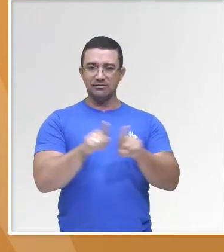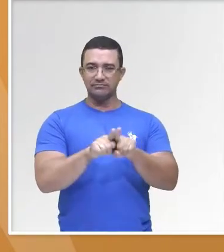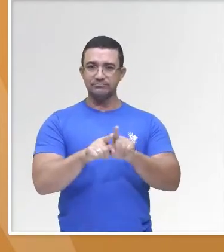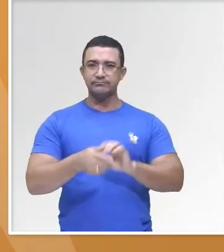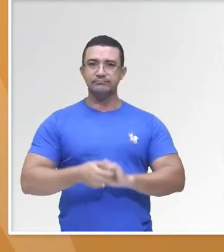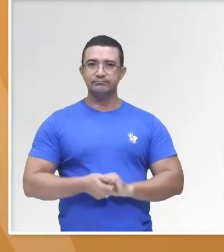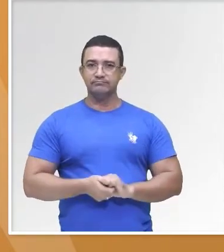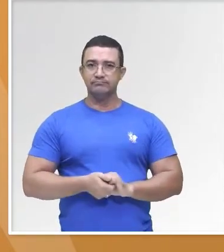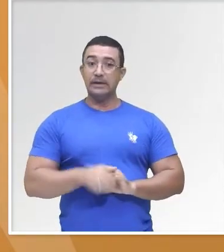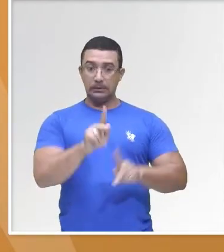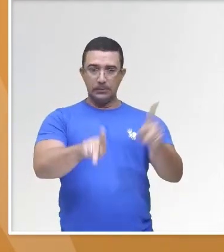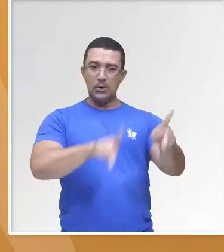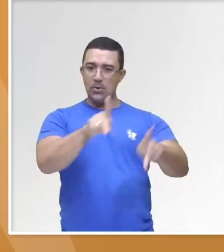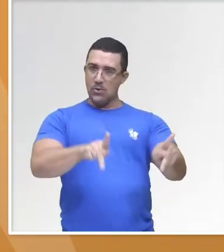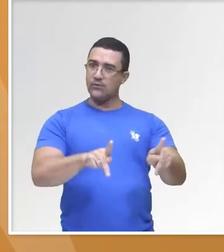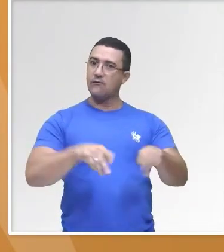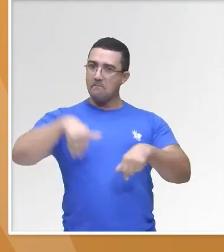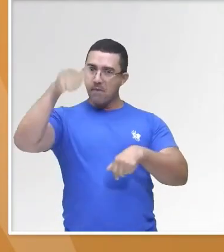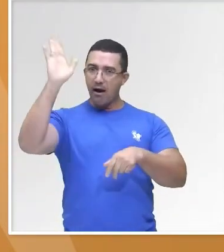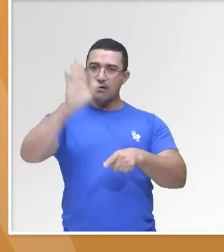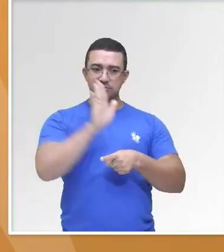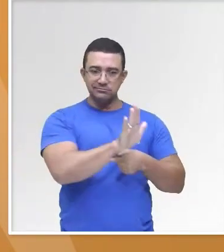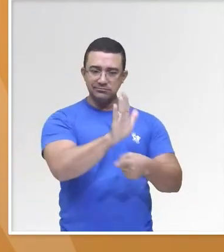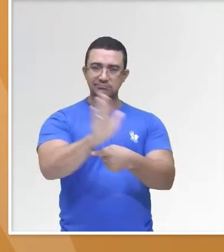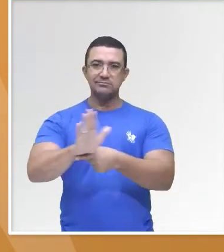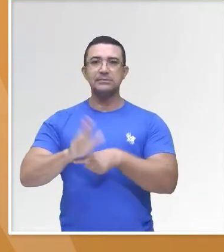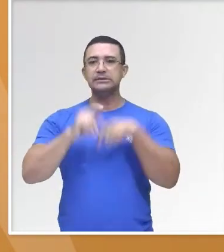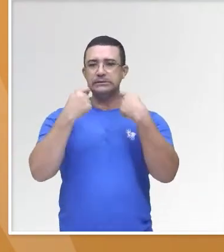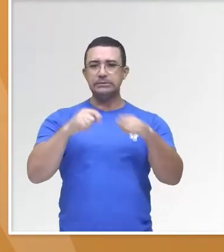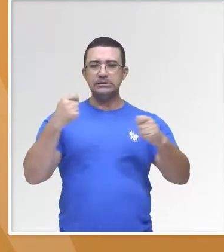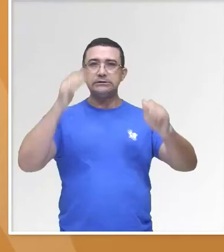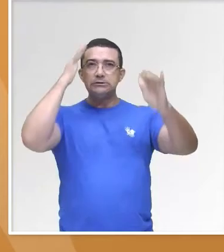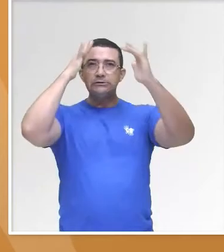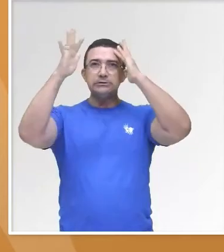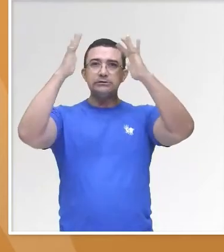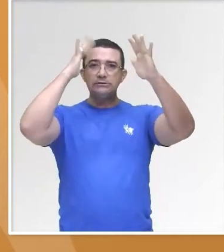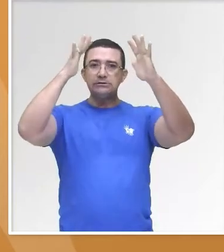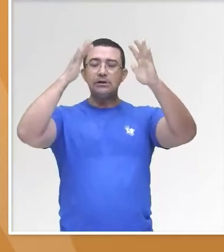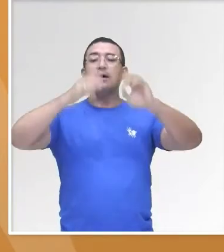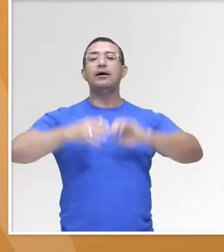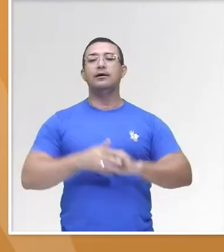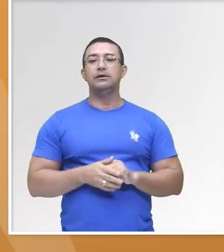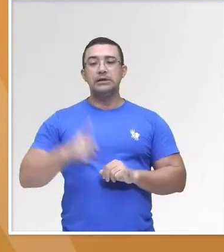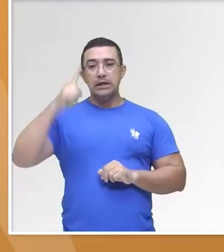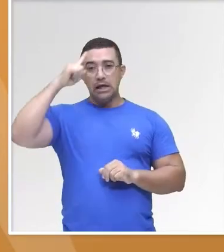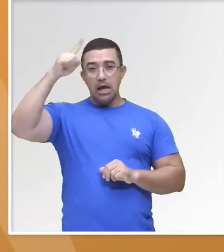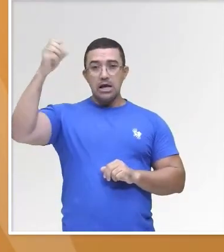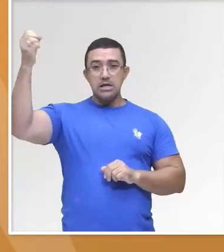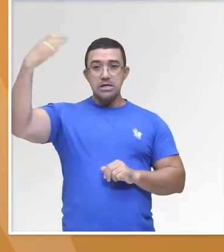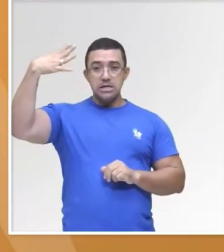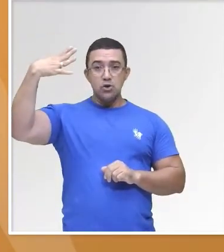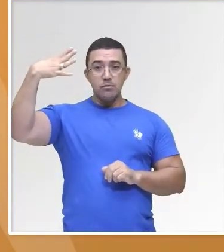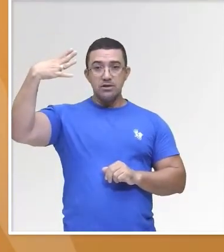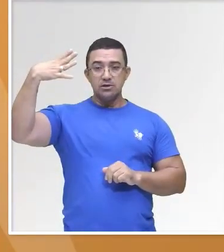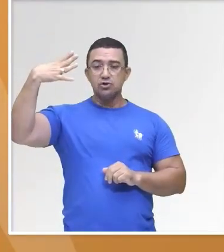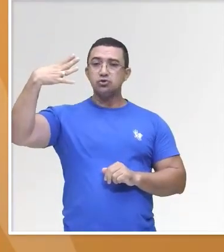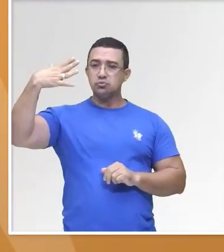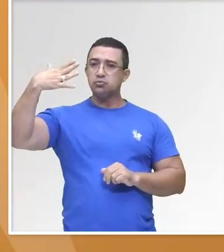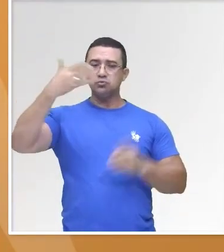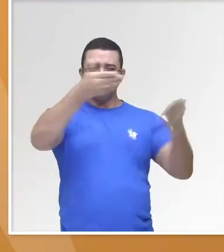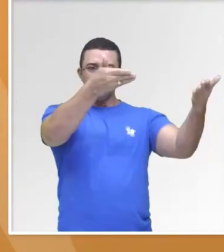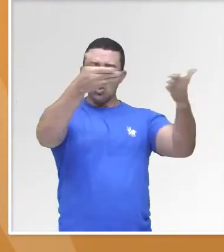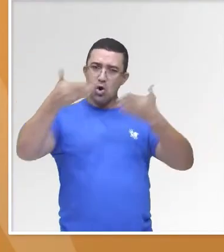Exatamente, ao povo que ele governa. Então, essa reflexão foi que o iluminismo trouxe para alguns reis